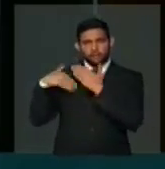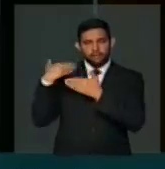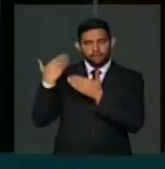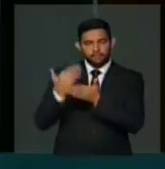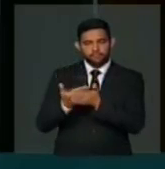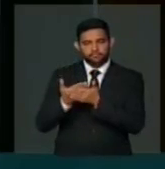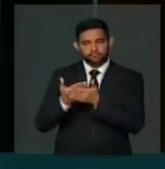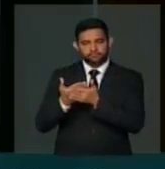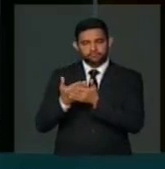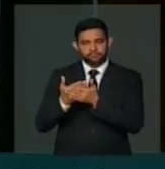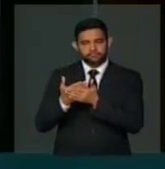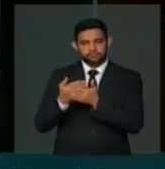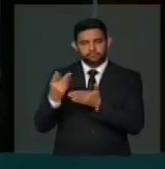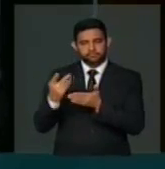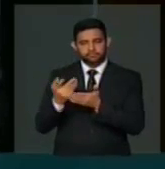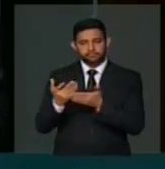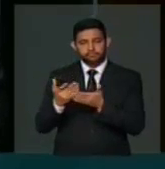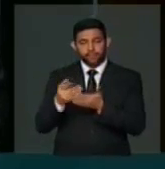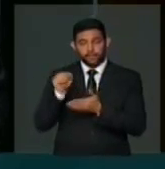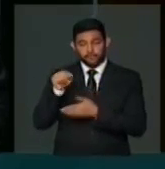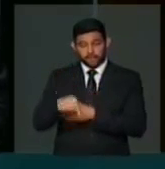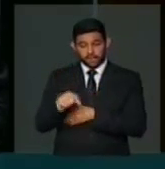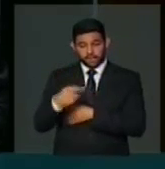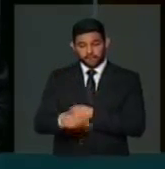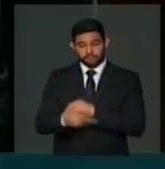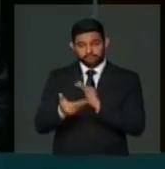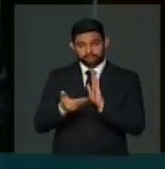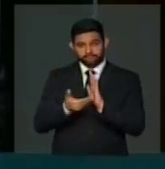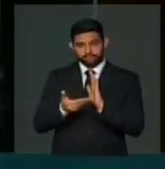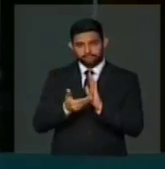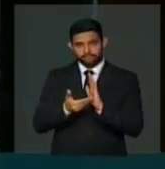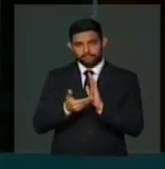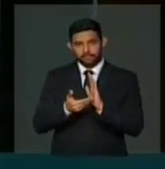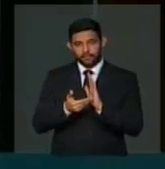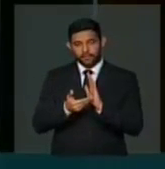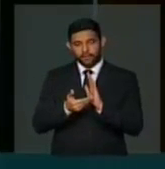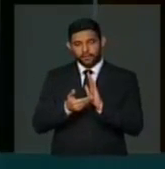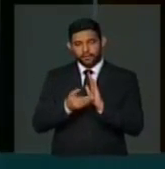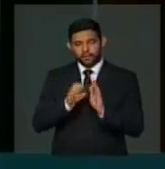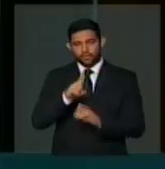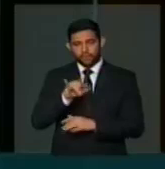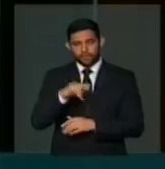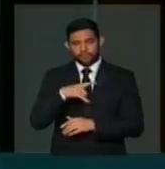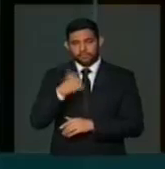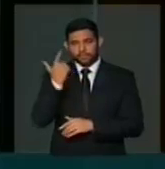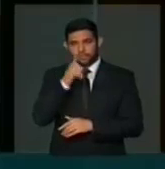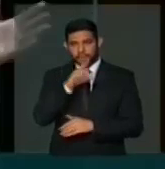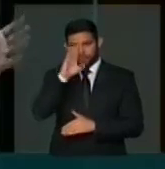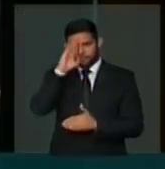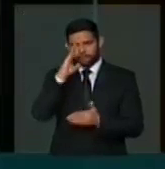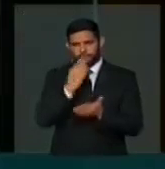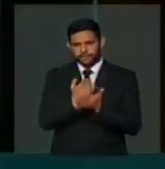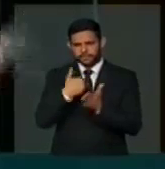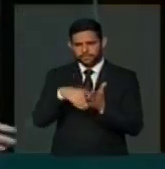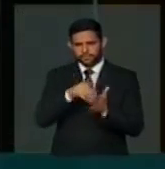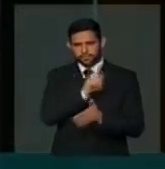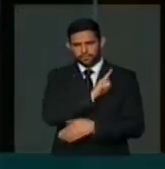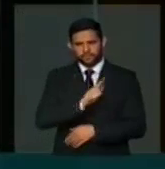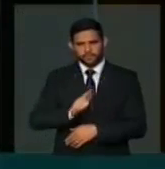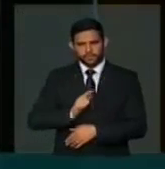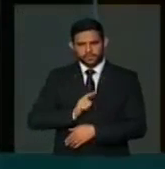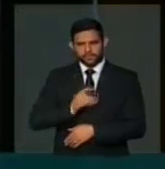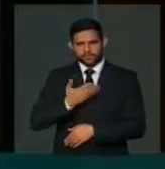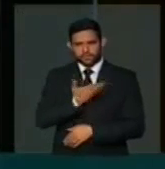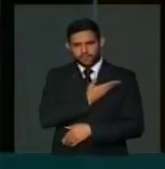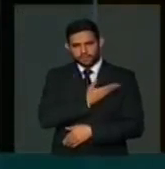de ascensão. Foi aqui que Eduardo mereceu a confiança dos governantes, dos seus